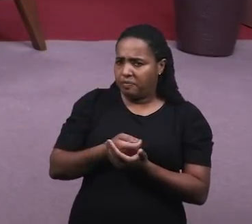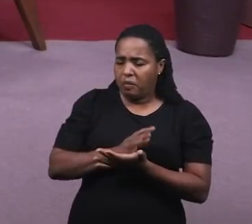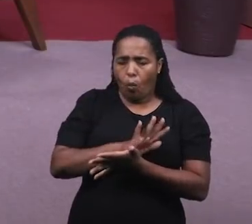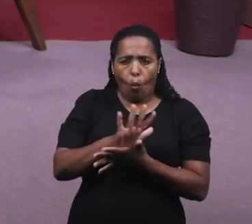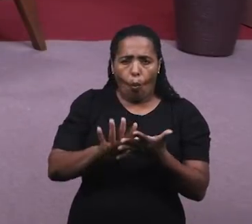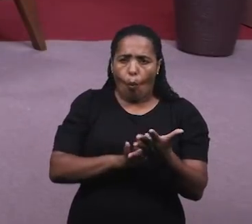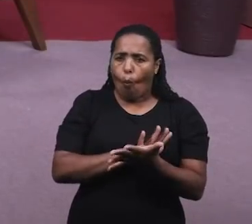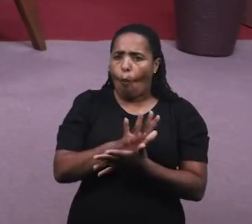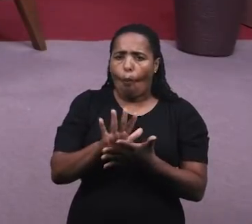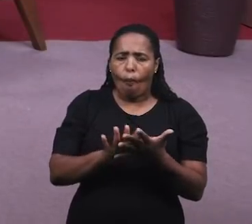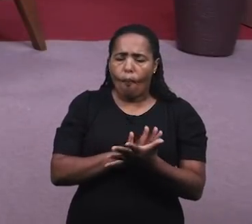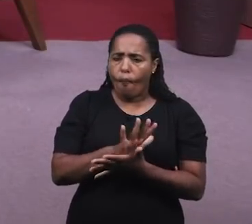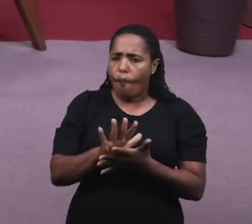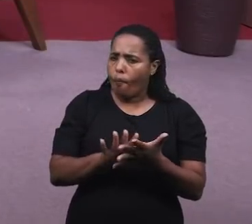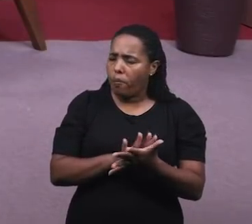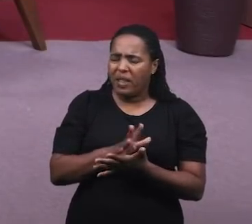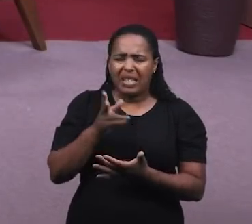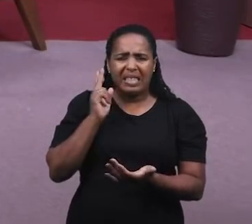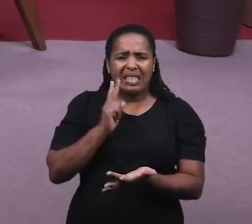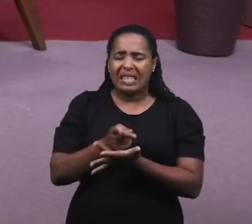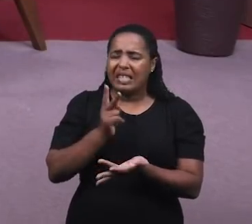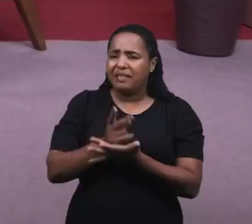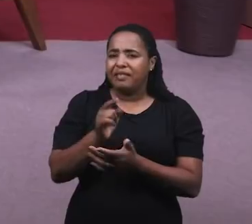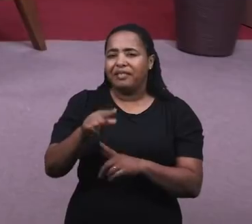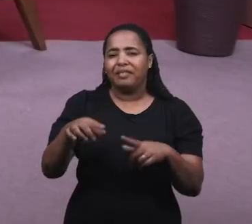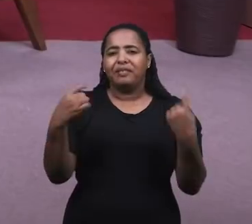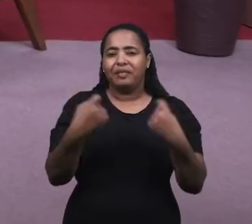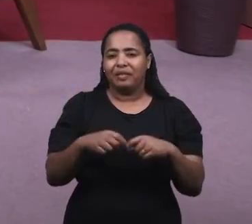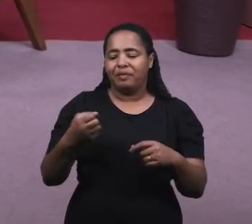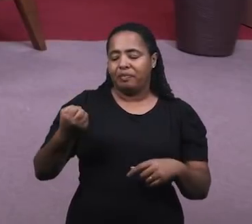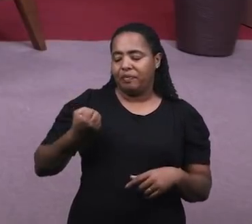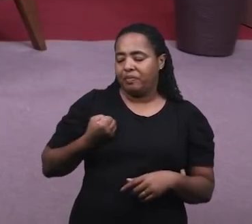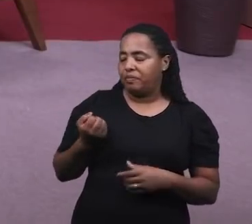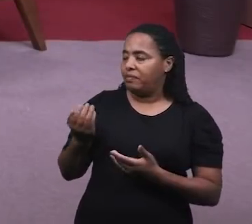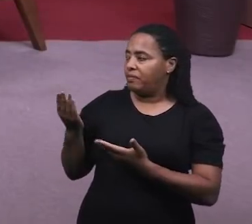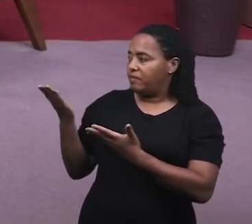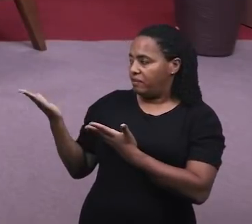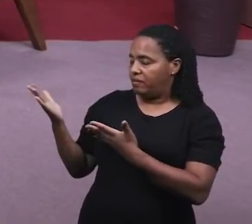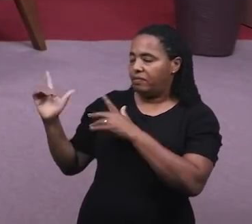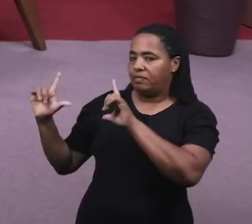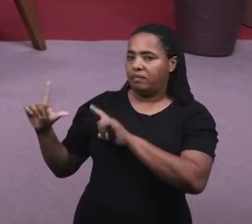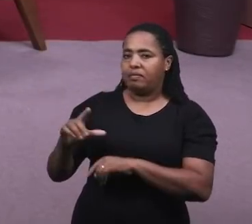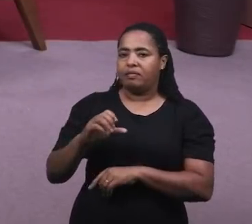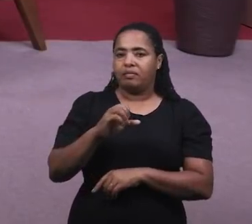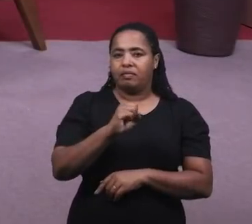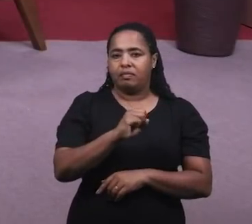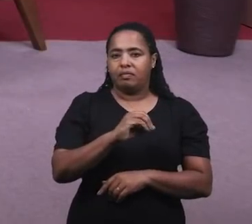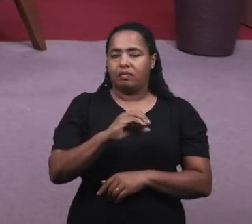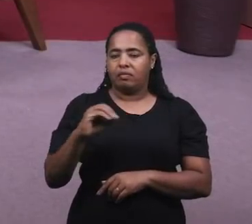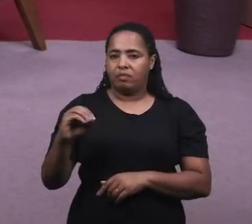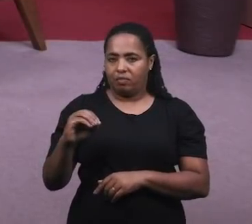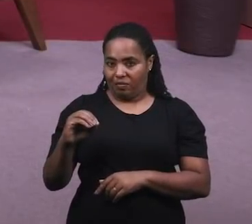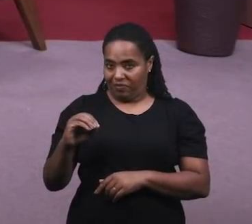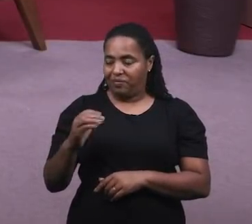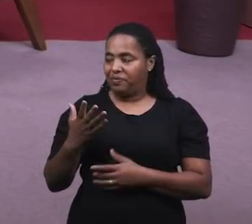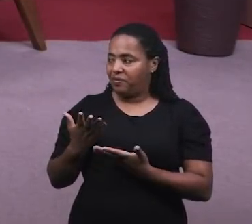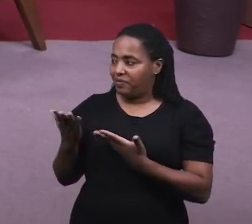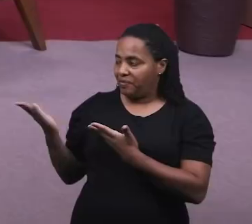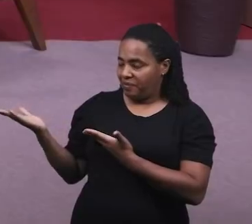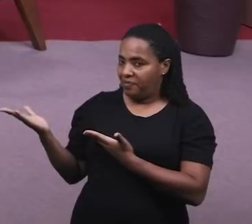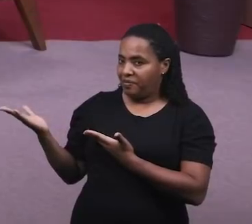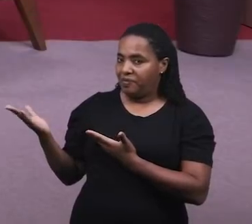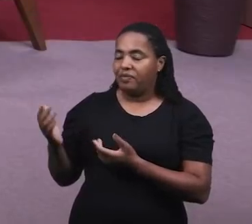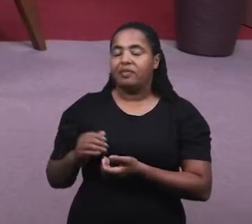ela e que pode ser feita sempre que você precisar para este número que está aparecendo aí na tela, 0800 707